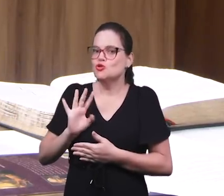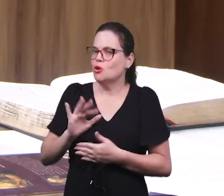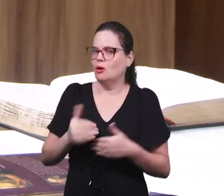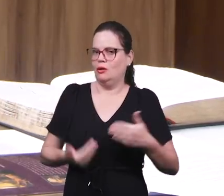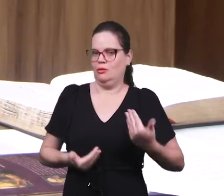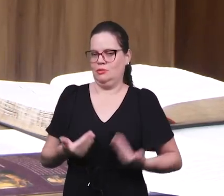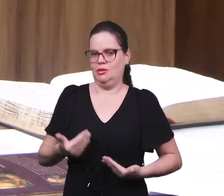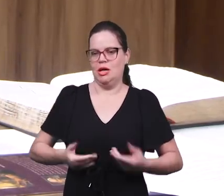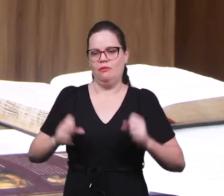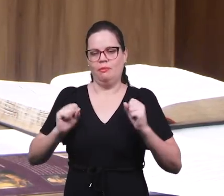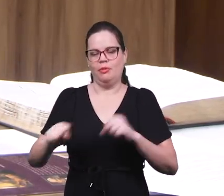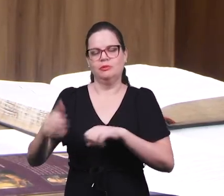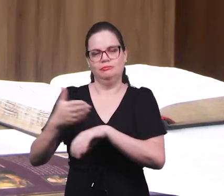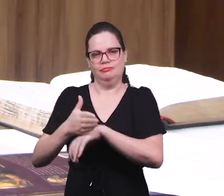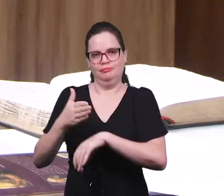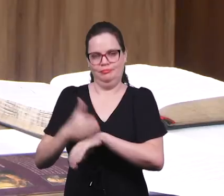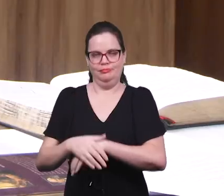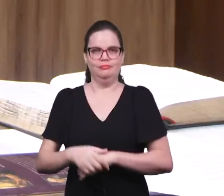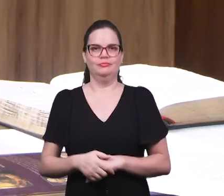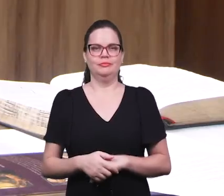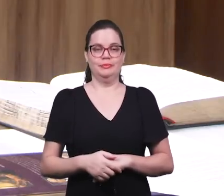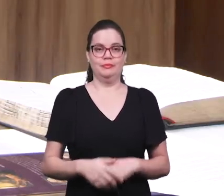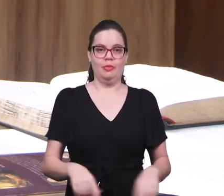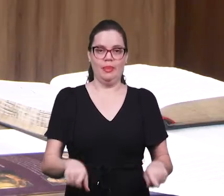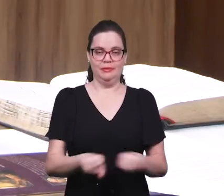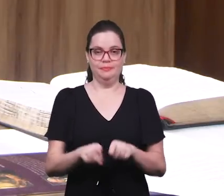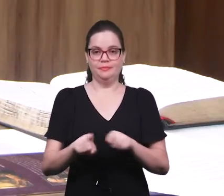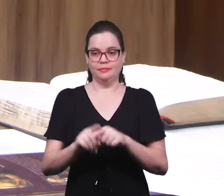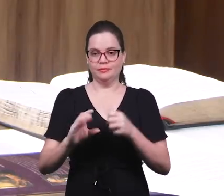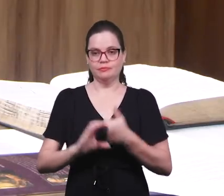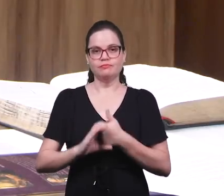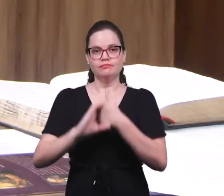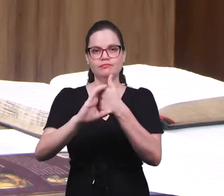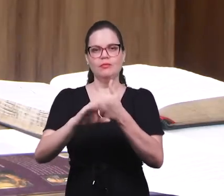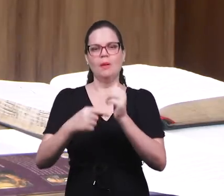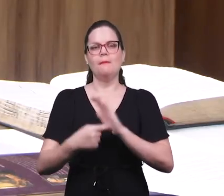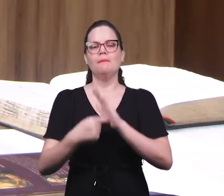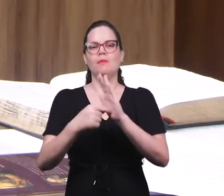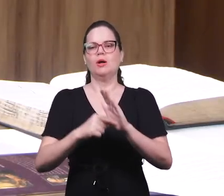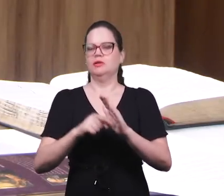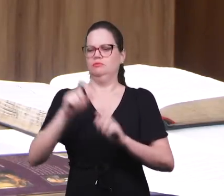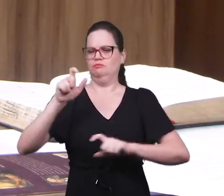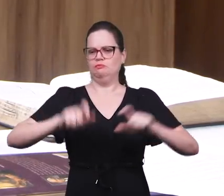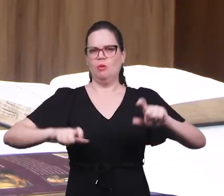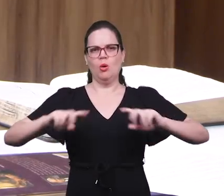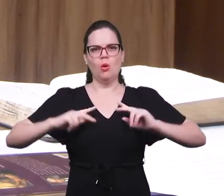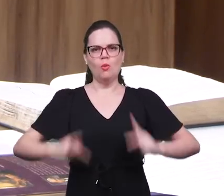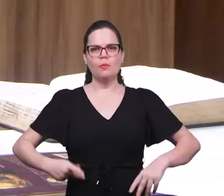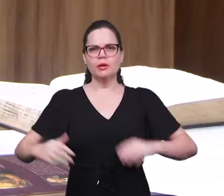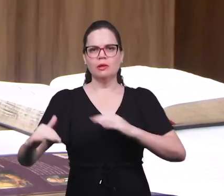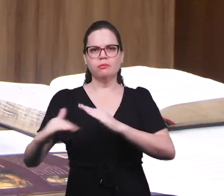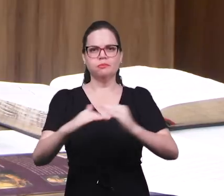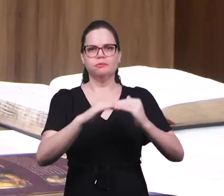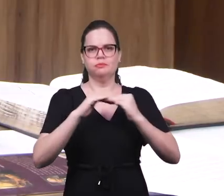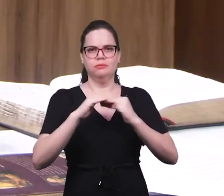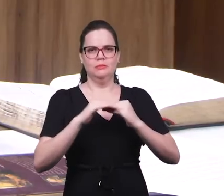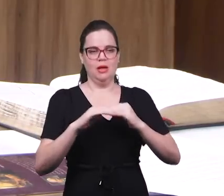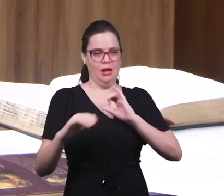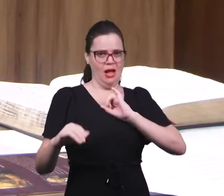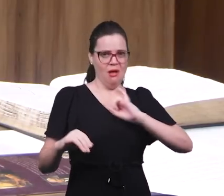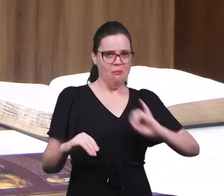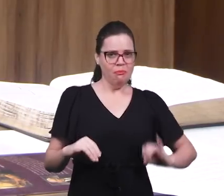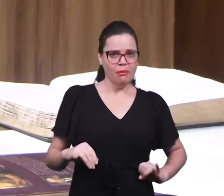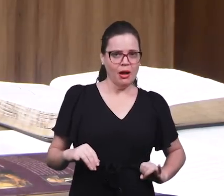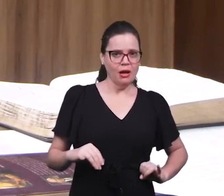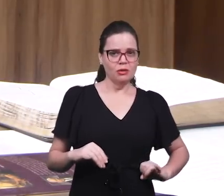Então, o cristianismo também considerava todos os homens iguais. O império não tinha isso de ser igualdade, né? Tinha aqueles que tinham poder,